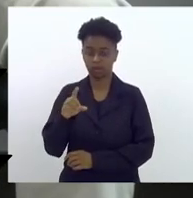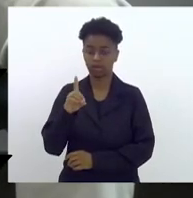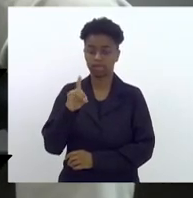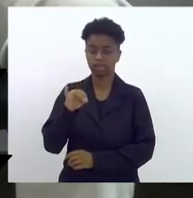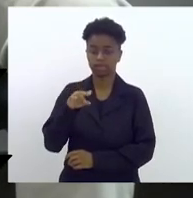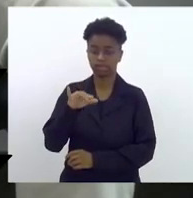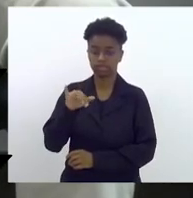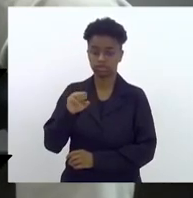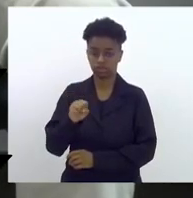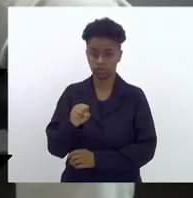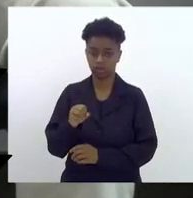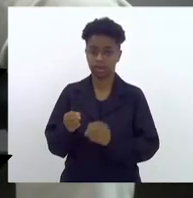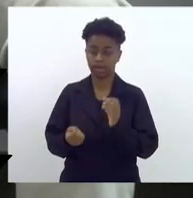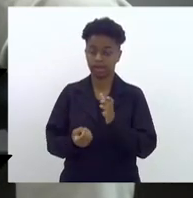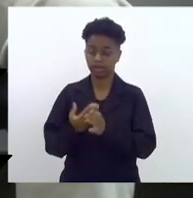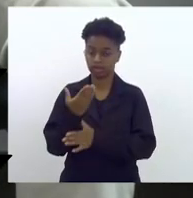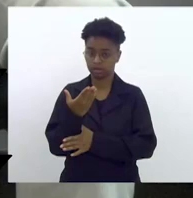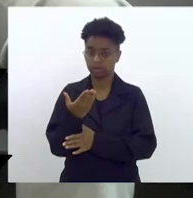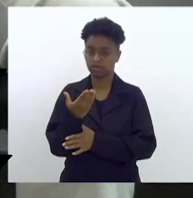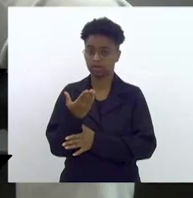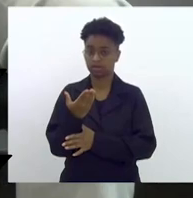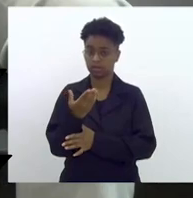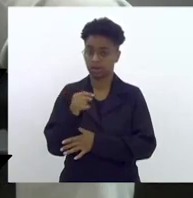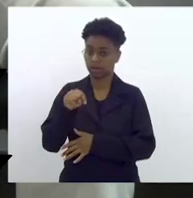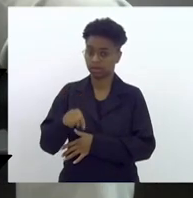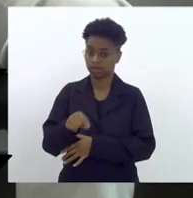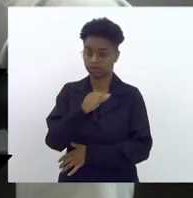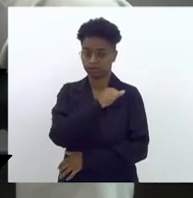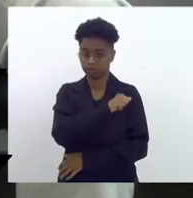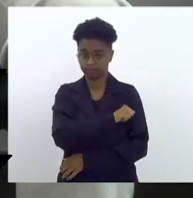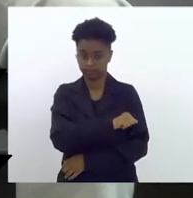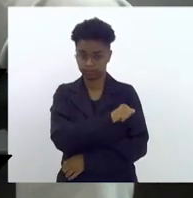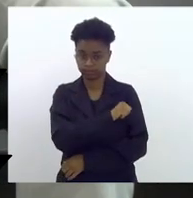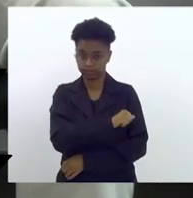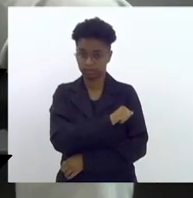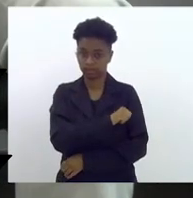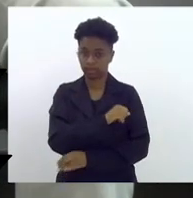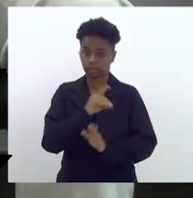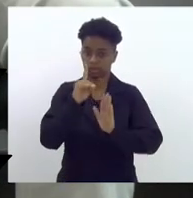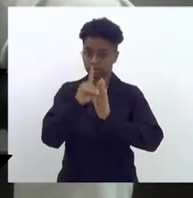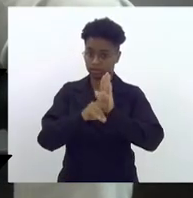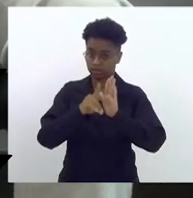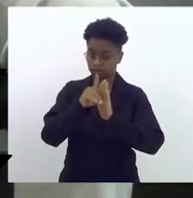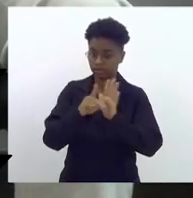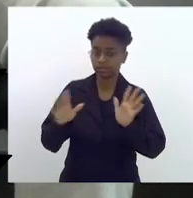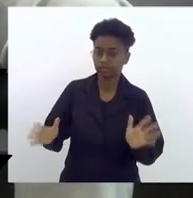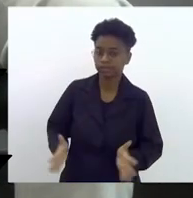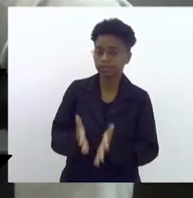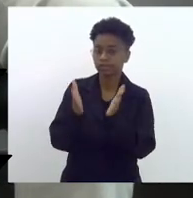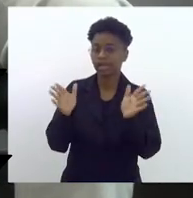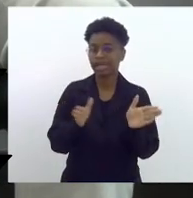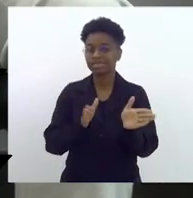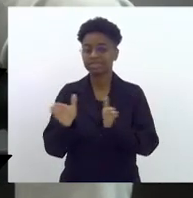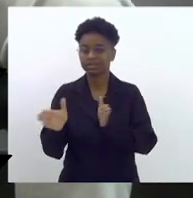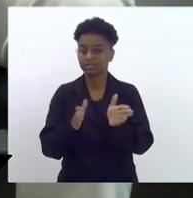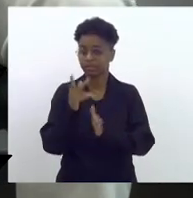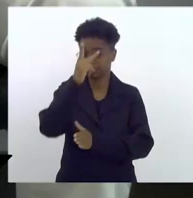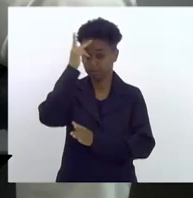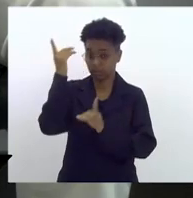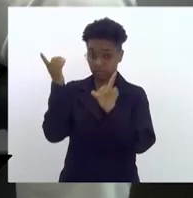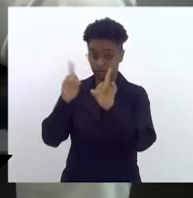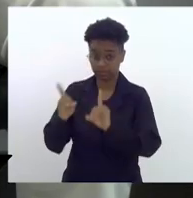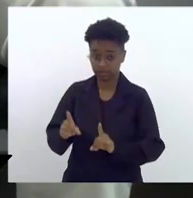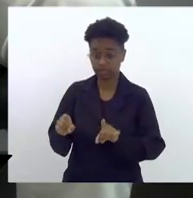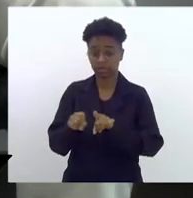Lins que instituiu no Rio de Janeiro a diretrizes para promoção de acessibilidade de pessoas com deficiência